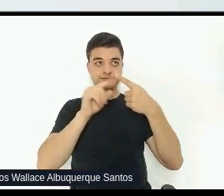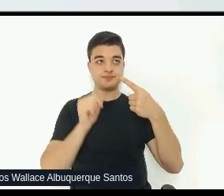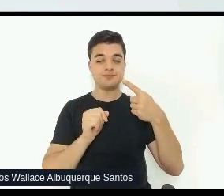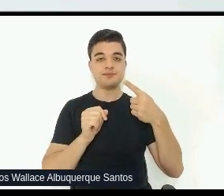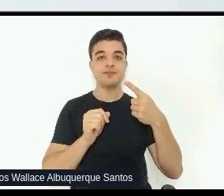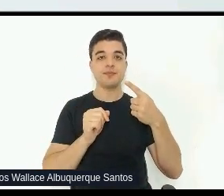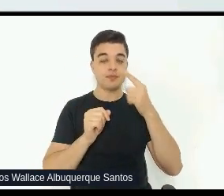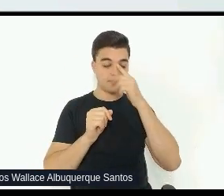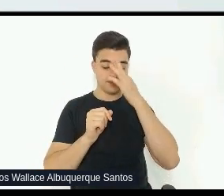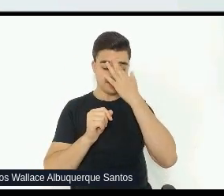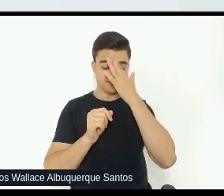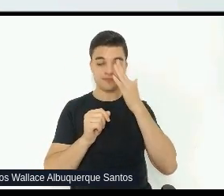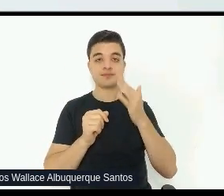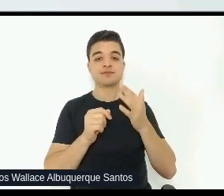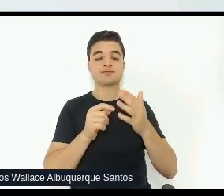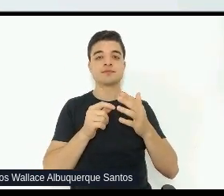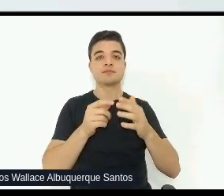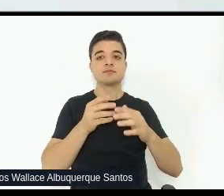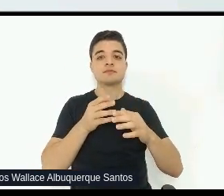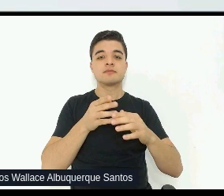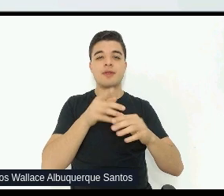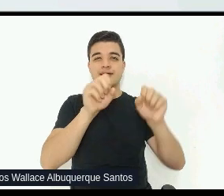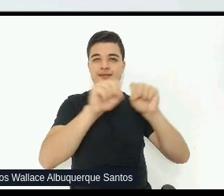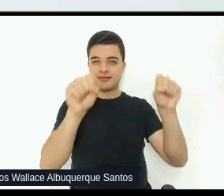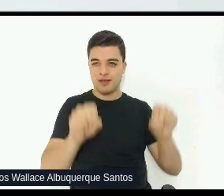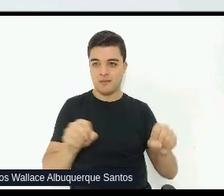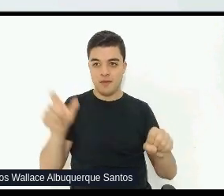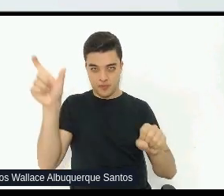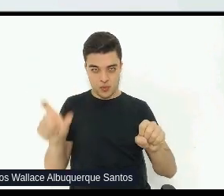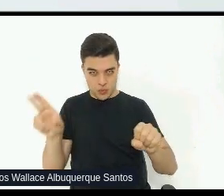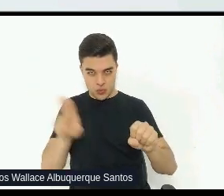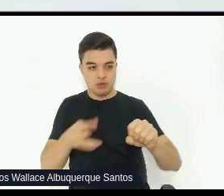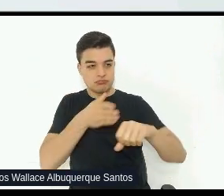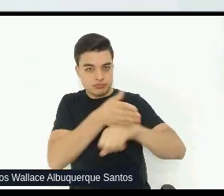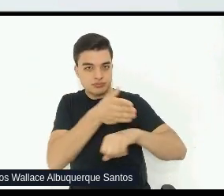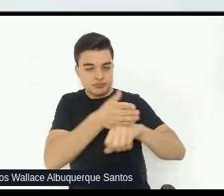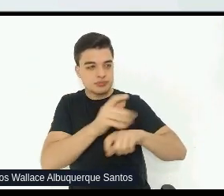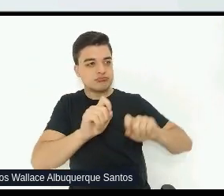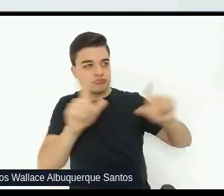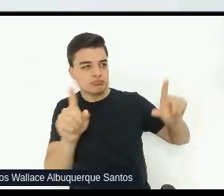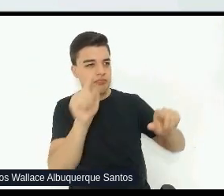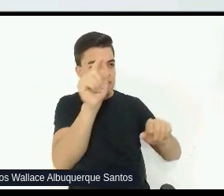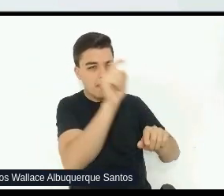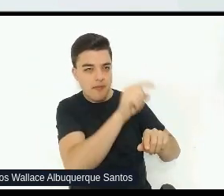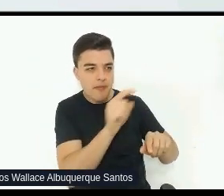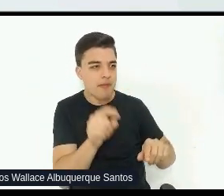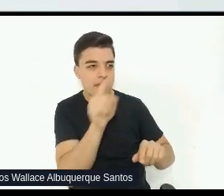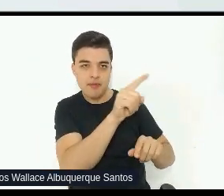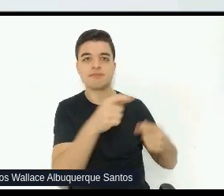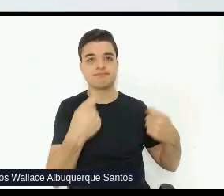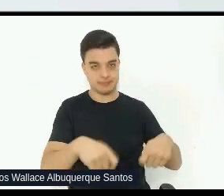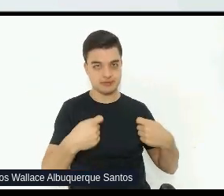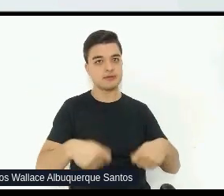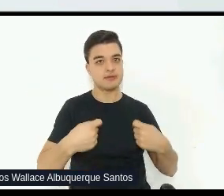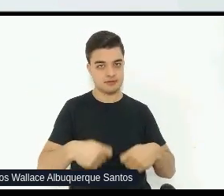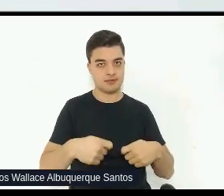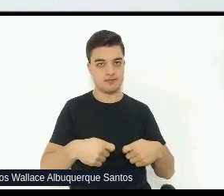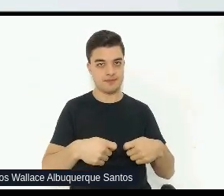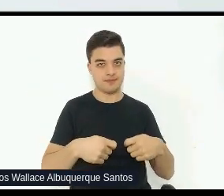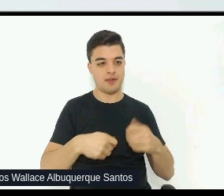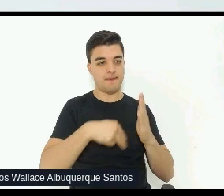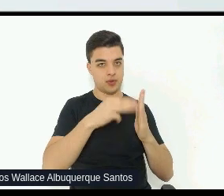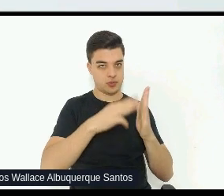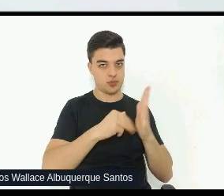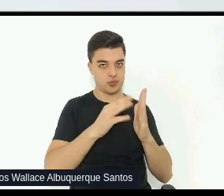conseguir interagir com o sistema, independente se ele está usando o mouse, se ele usa só o teclado, se ele usa um